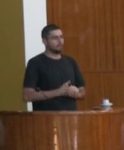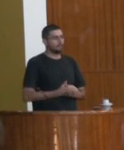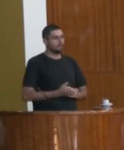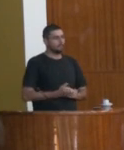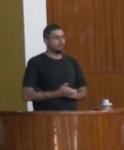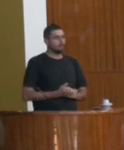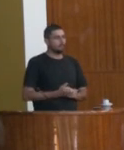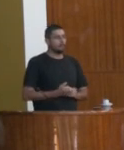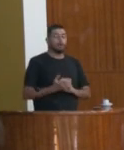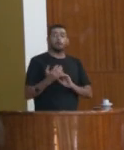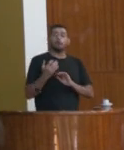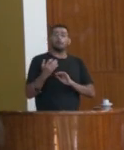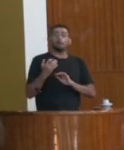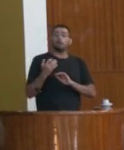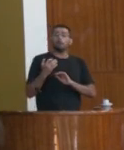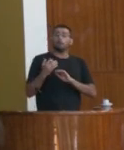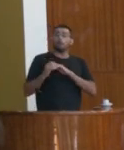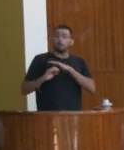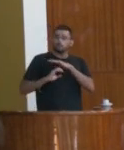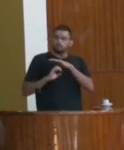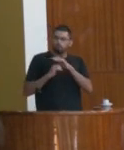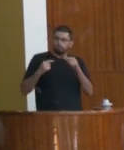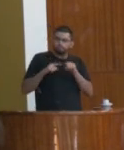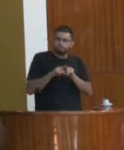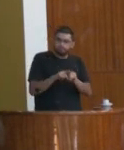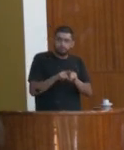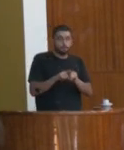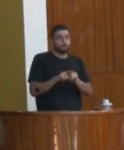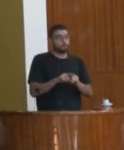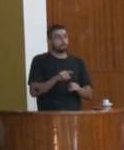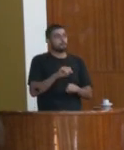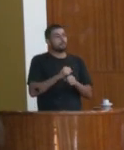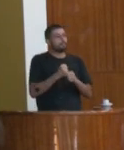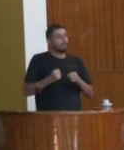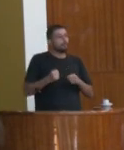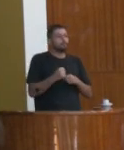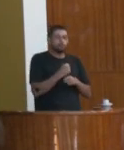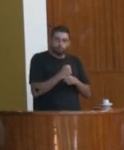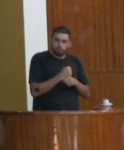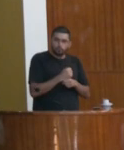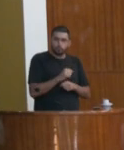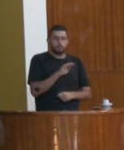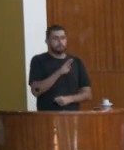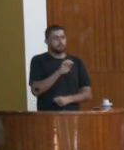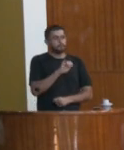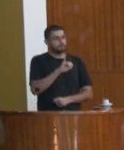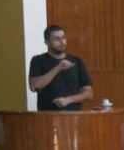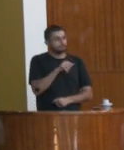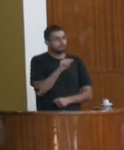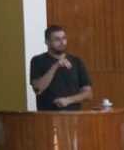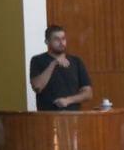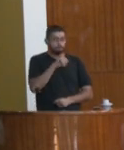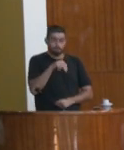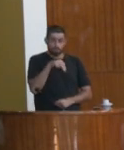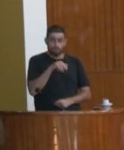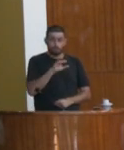uma instituição parceira nossa, que é o Instituto Benjamin Constant, né, que é de educação dos cegos,